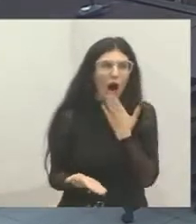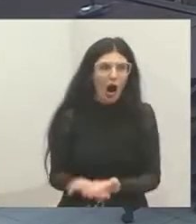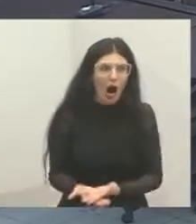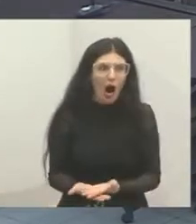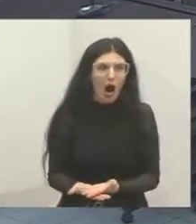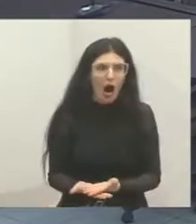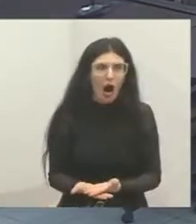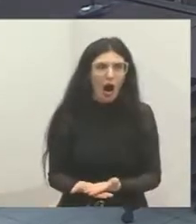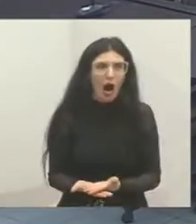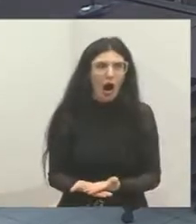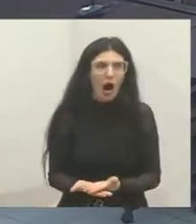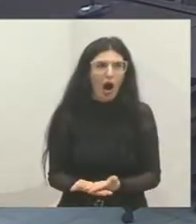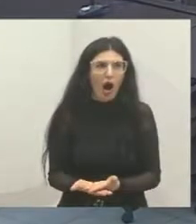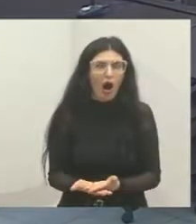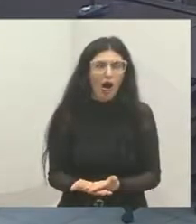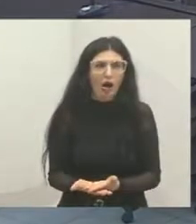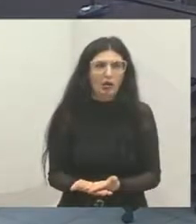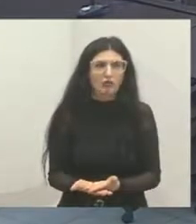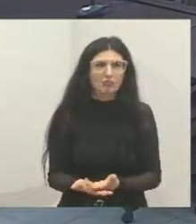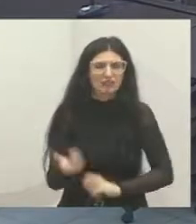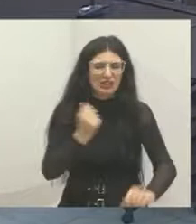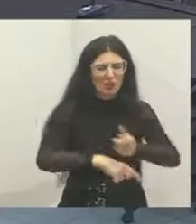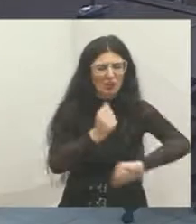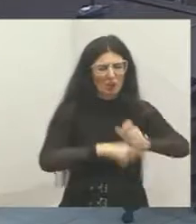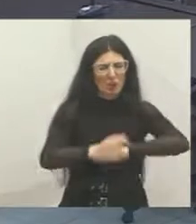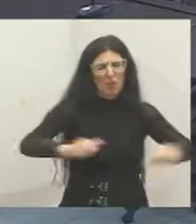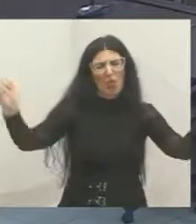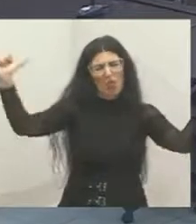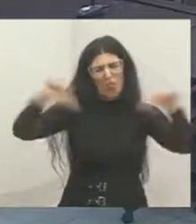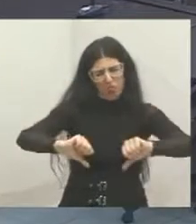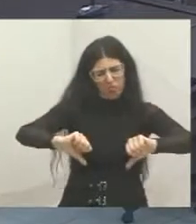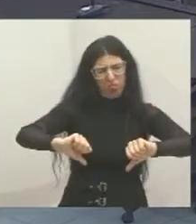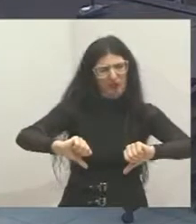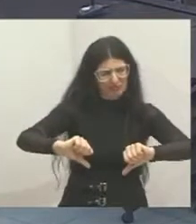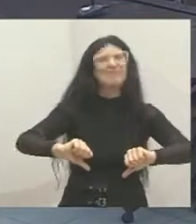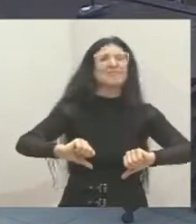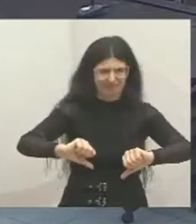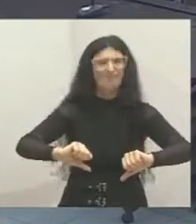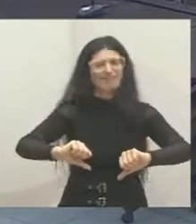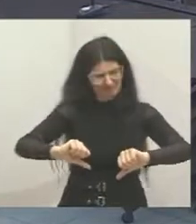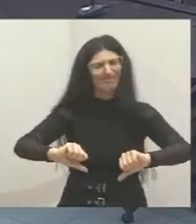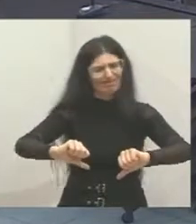impacta todos os setores. Mas, assim, a grosso modo,